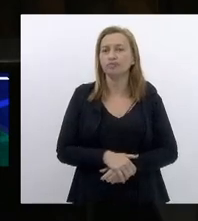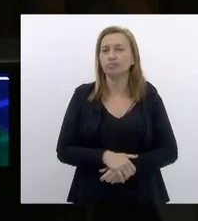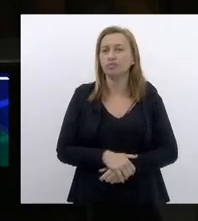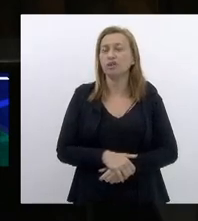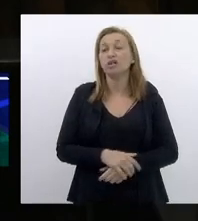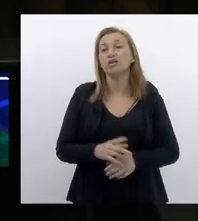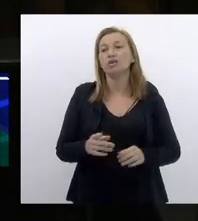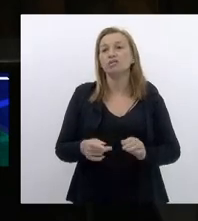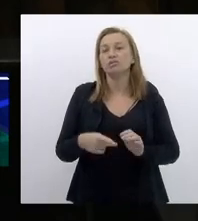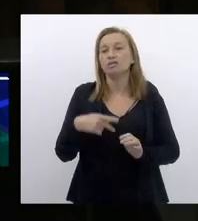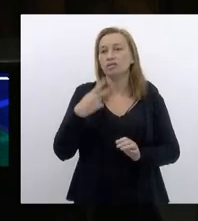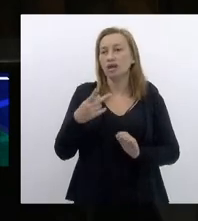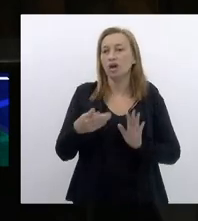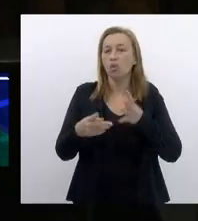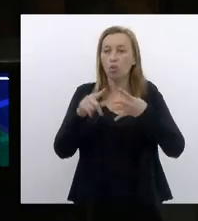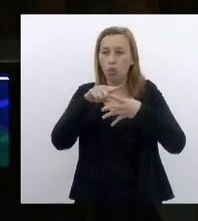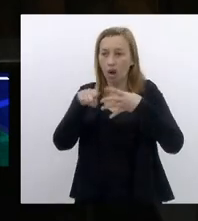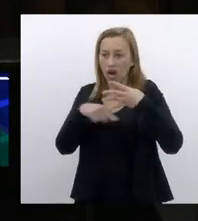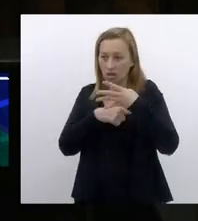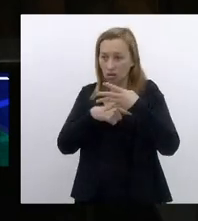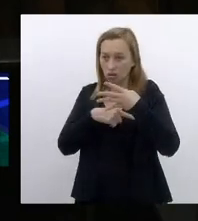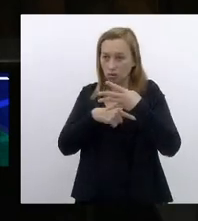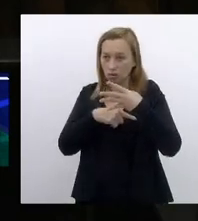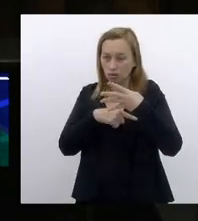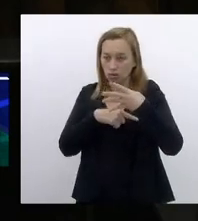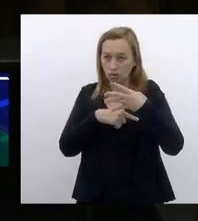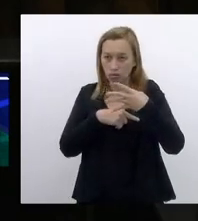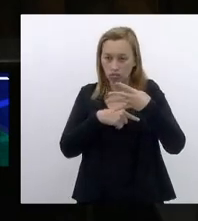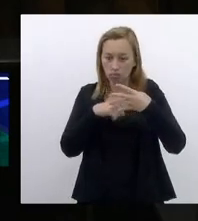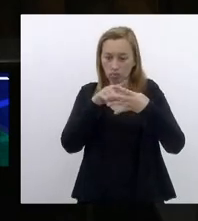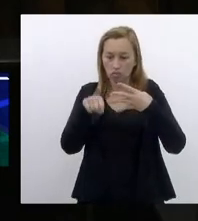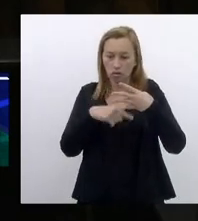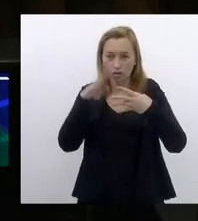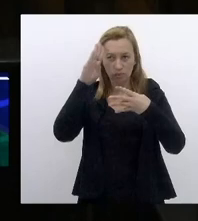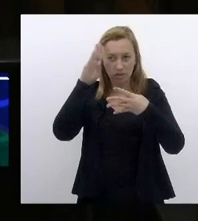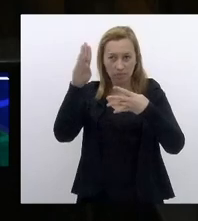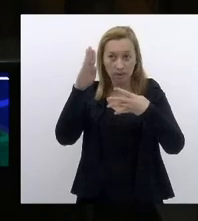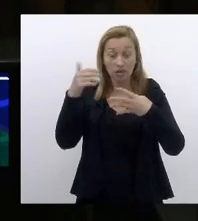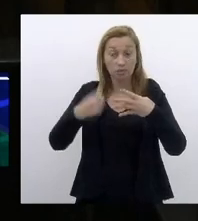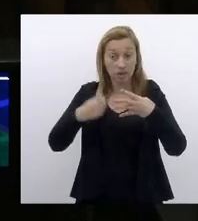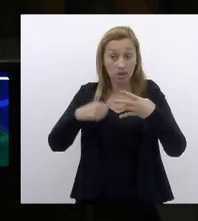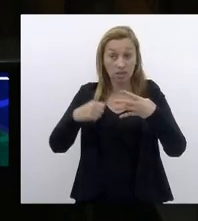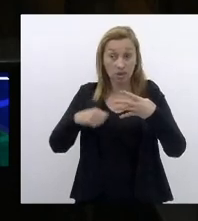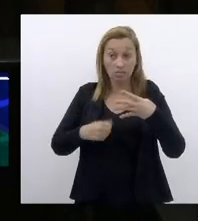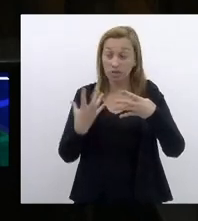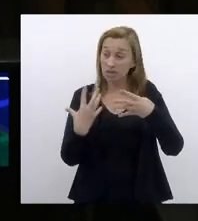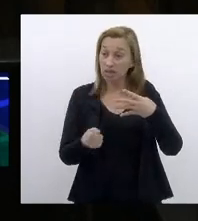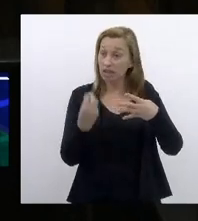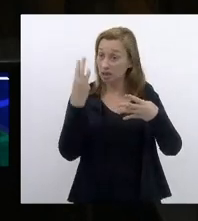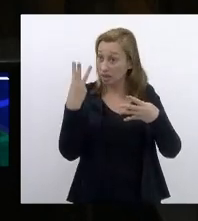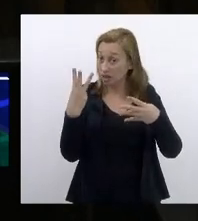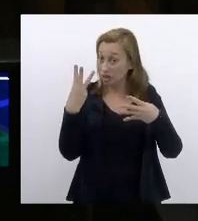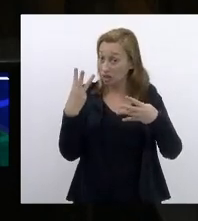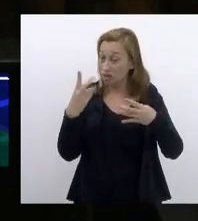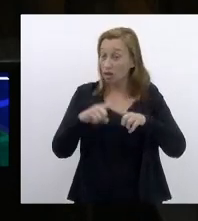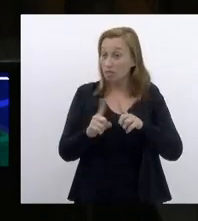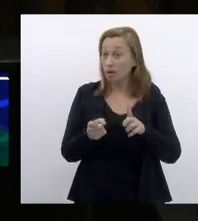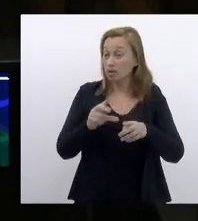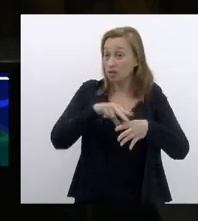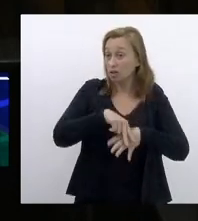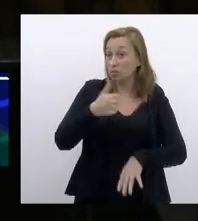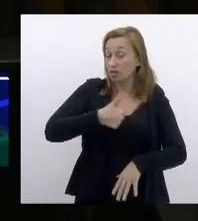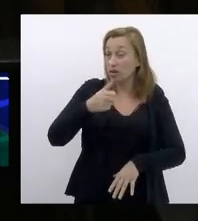citar 4 atributos, dos quais temos que atender 3, sendo que o do inciso 1º